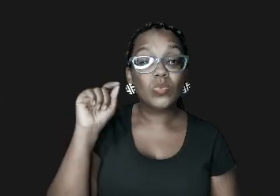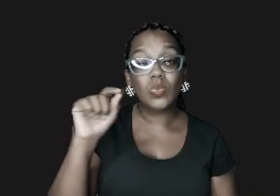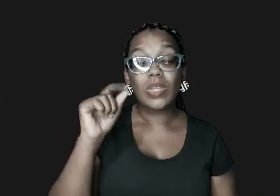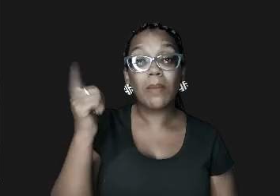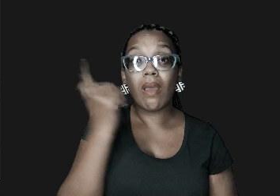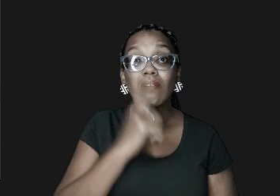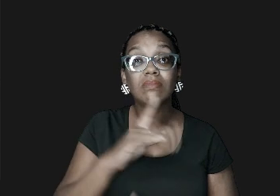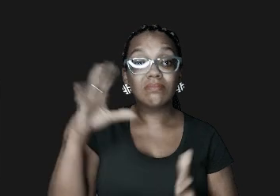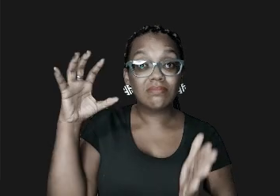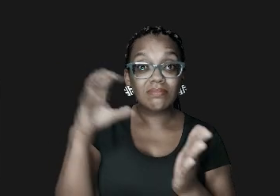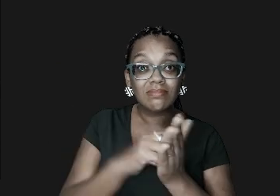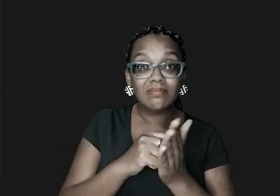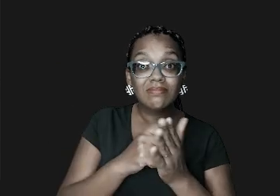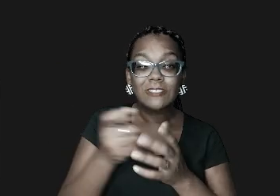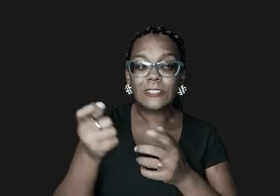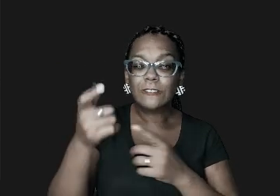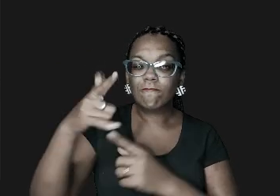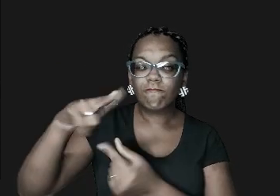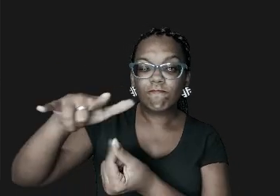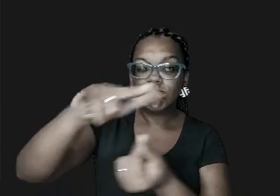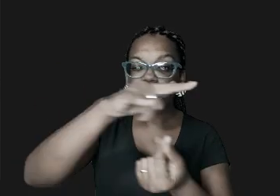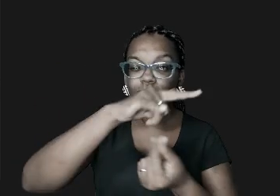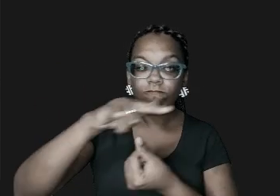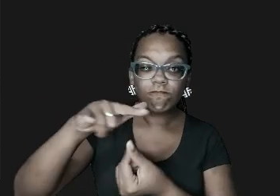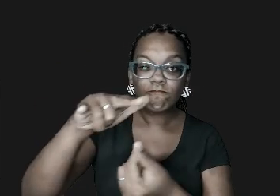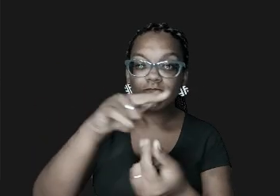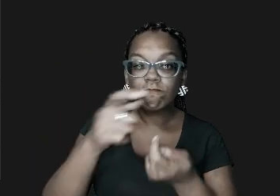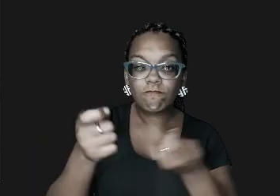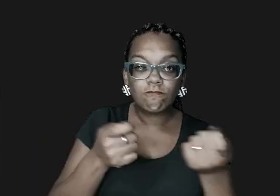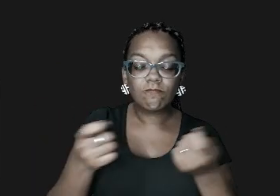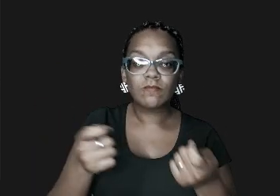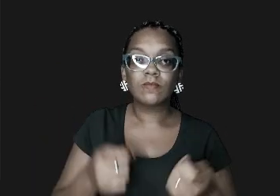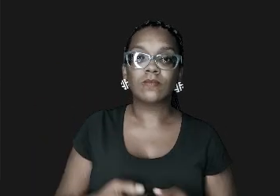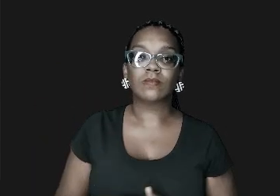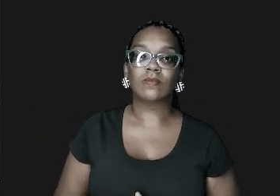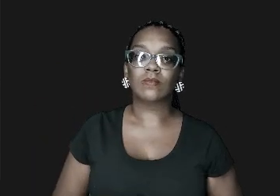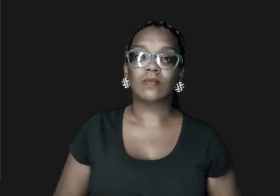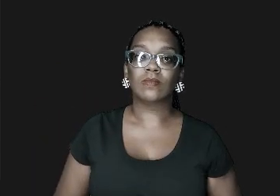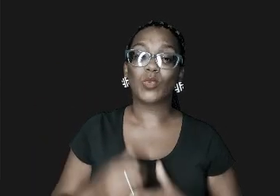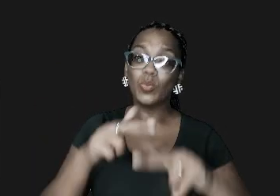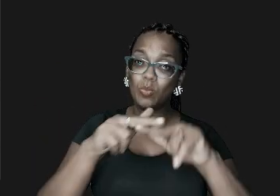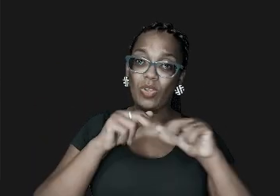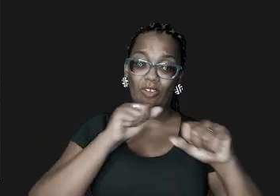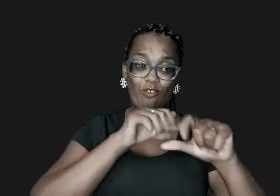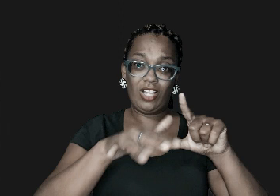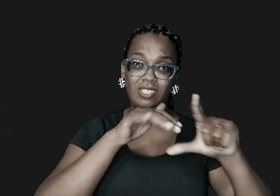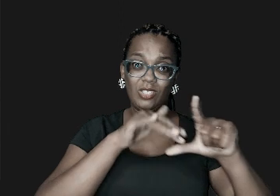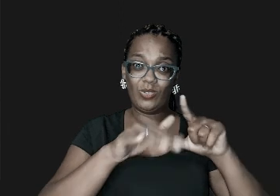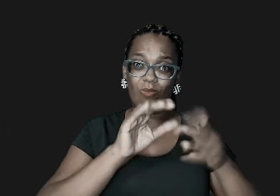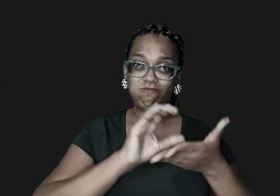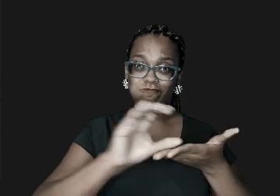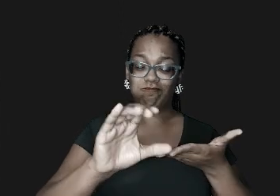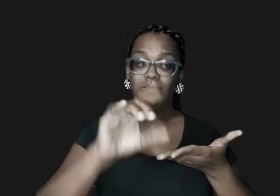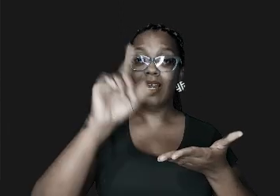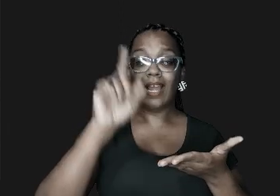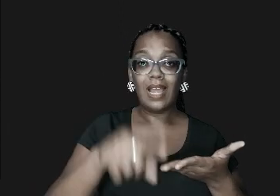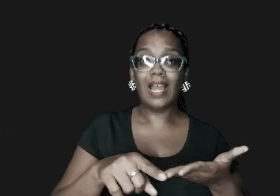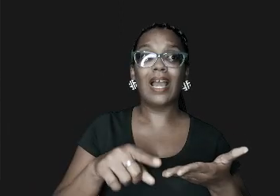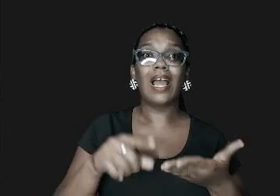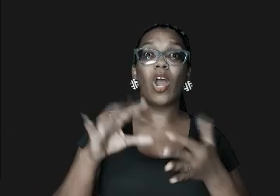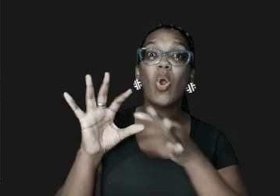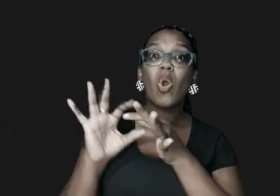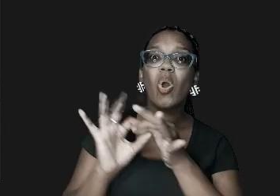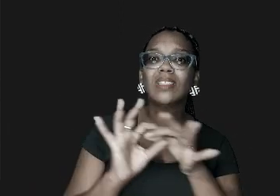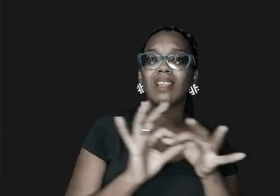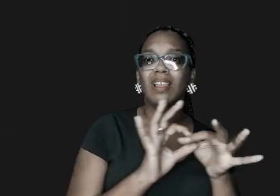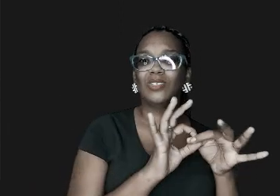configurar Eu acho que o mais importante para você configurar uma manipulação de preços por uma